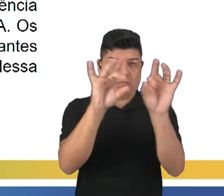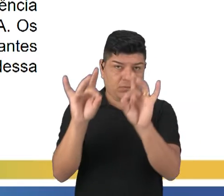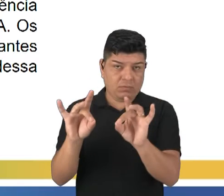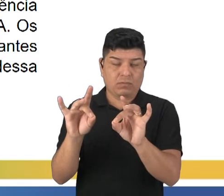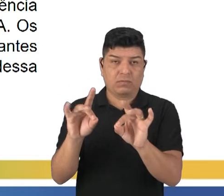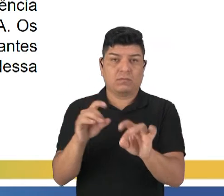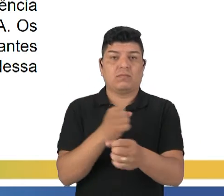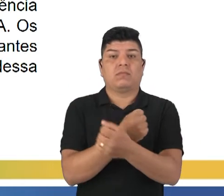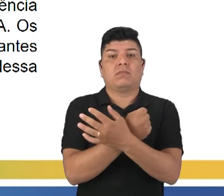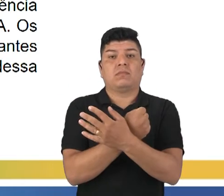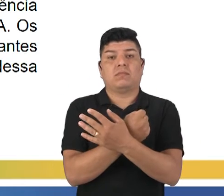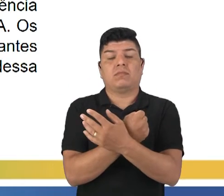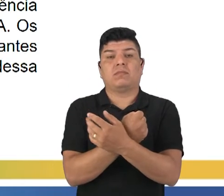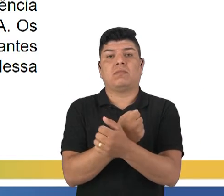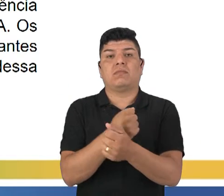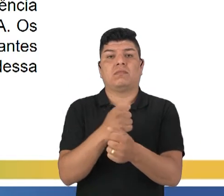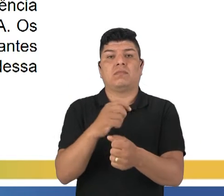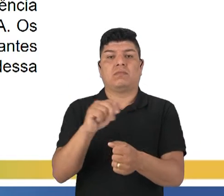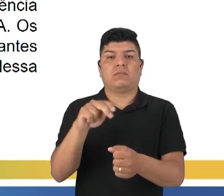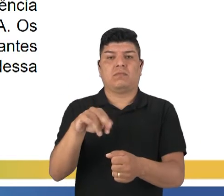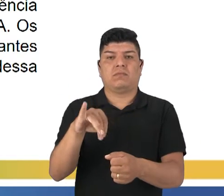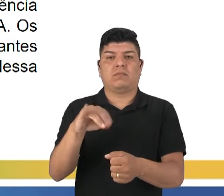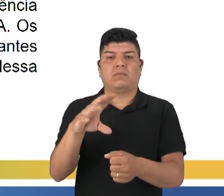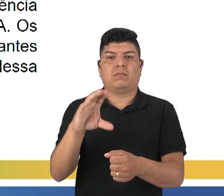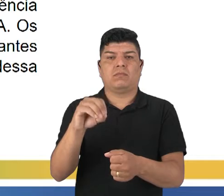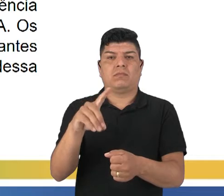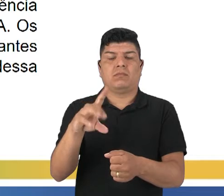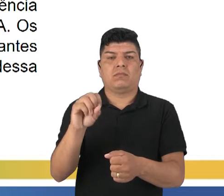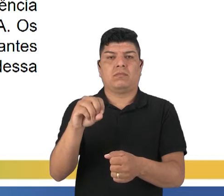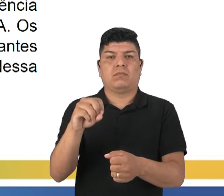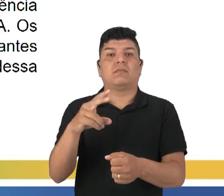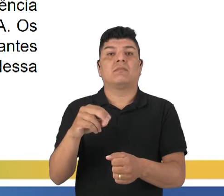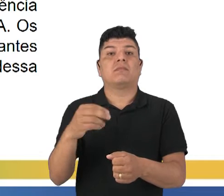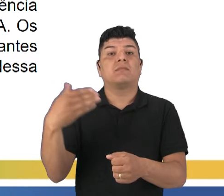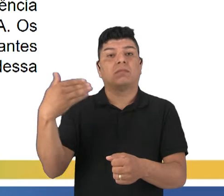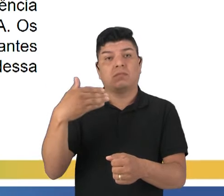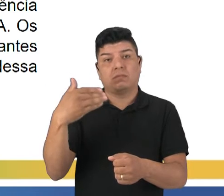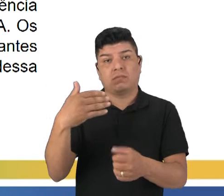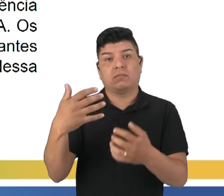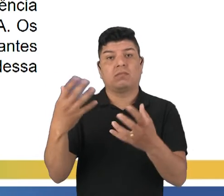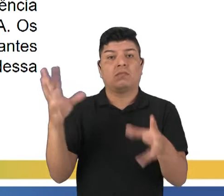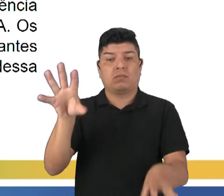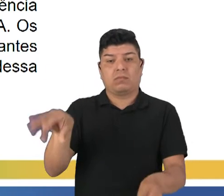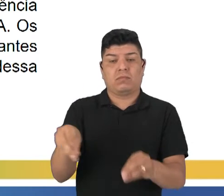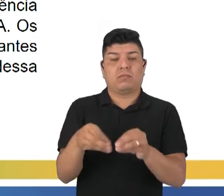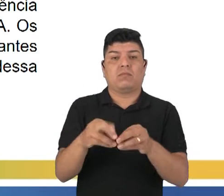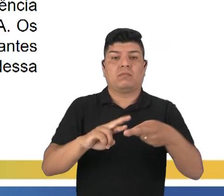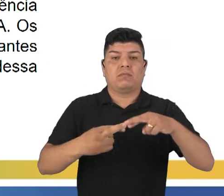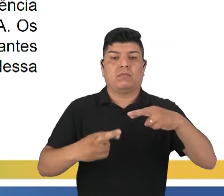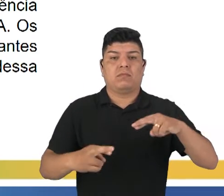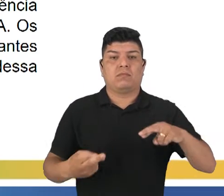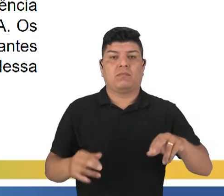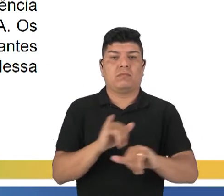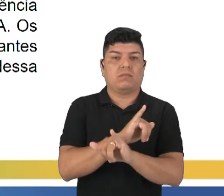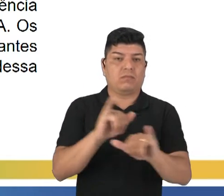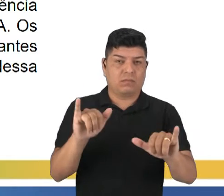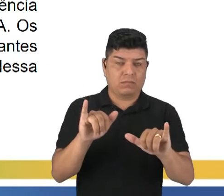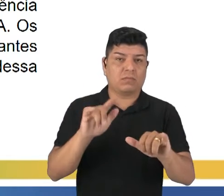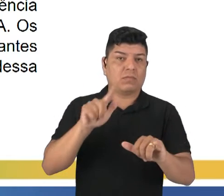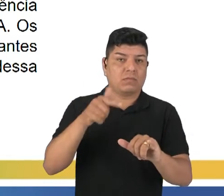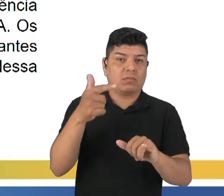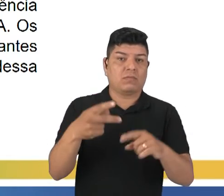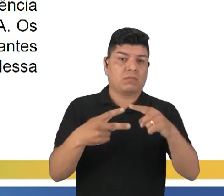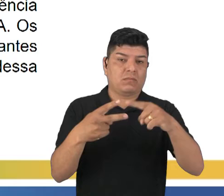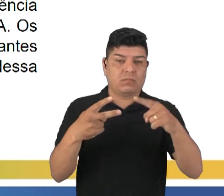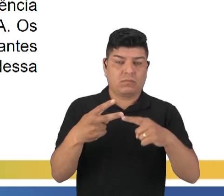específico e o braço do anticódon apresenta uma sequência complementar ao códon do RNA mensageiro. Os